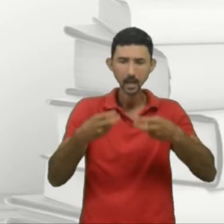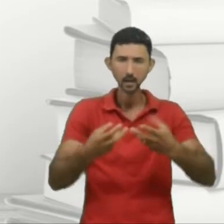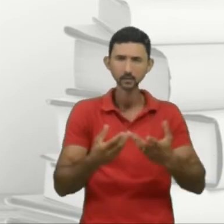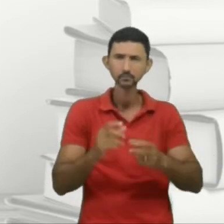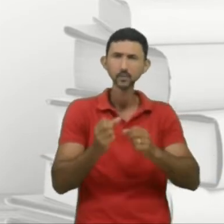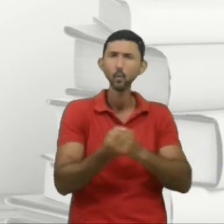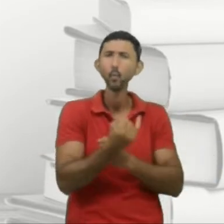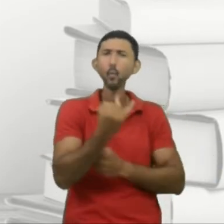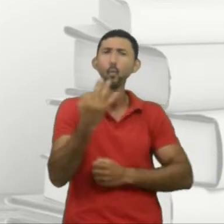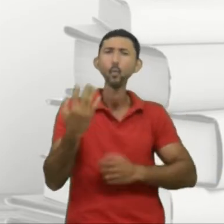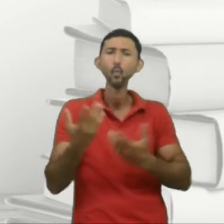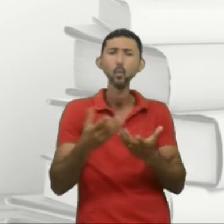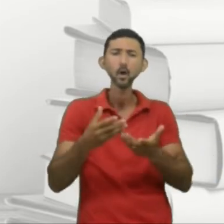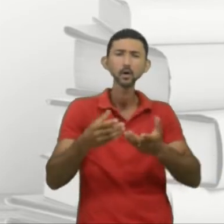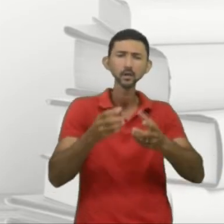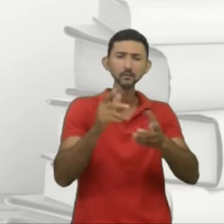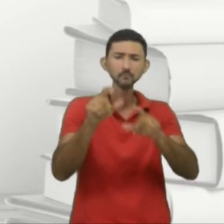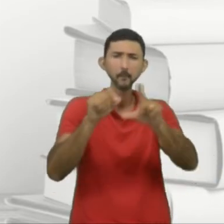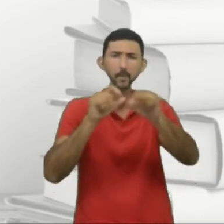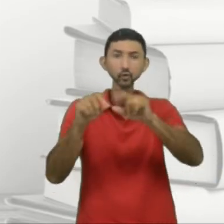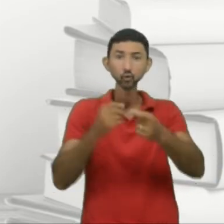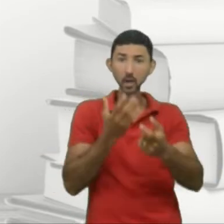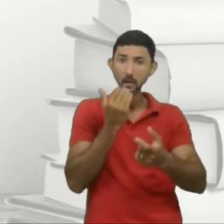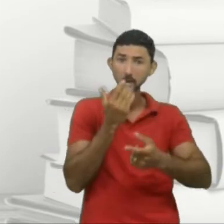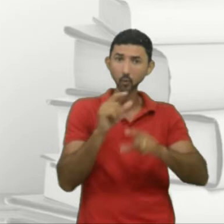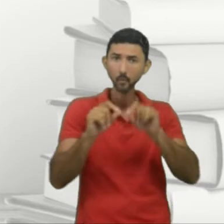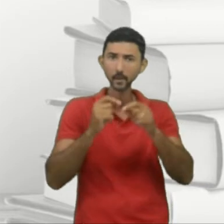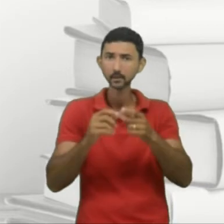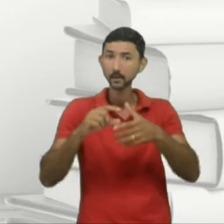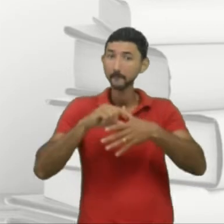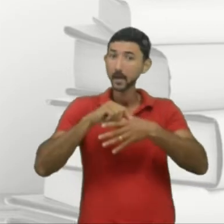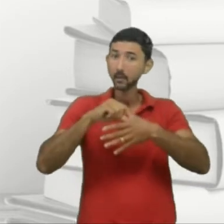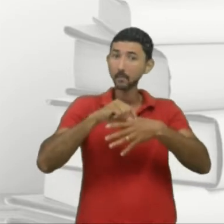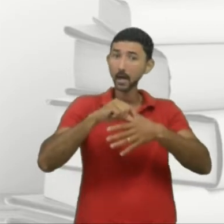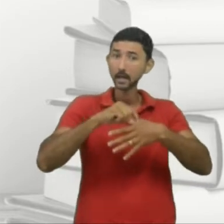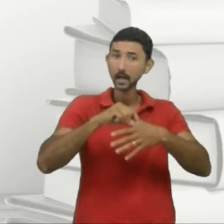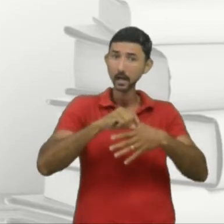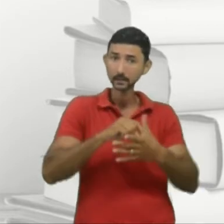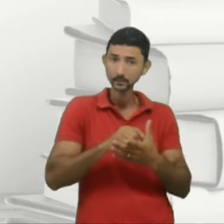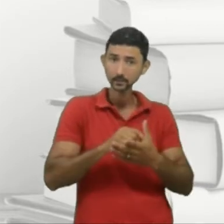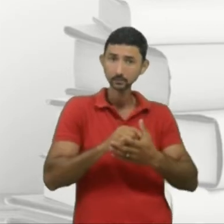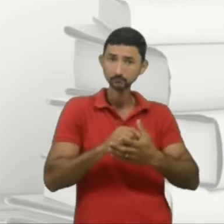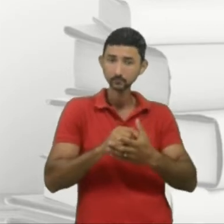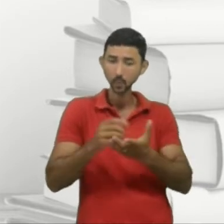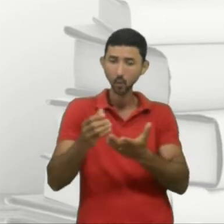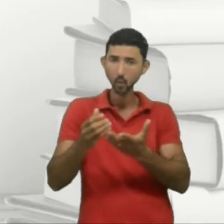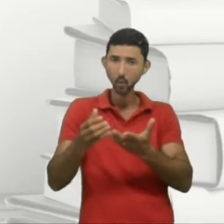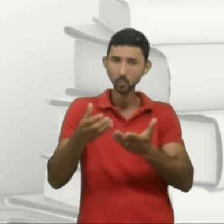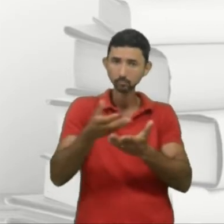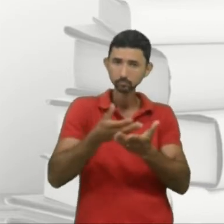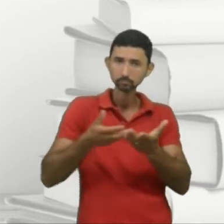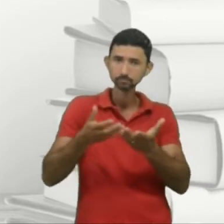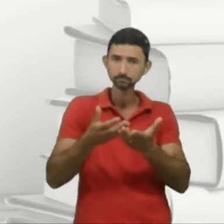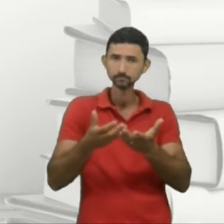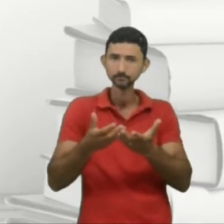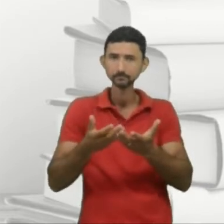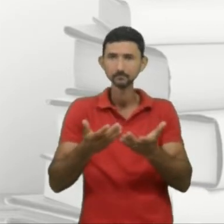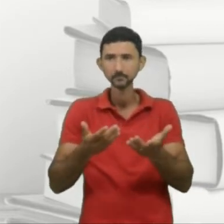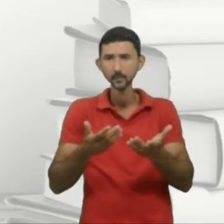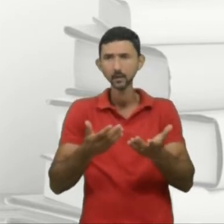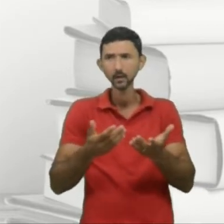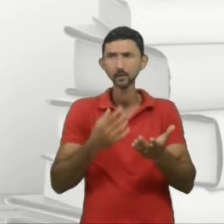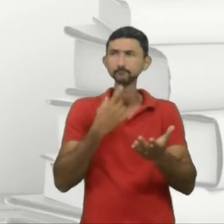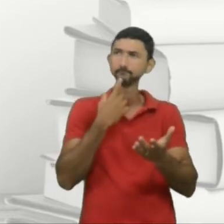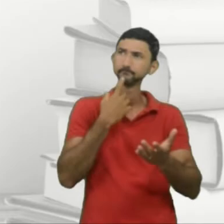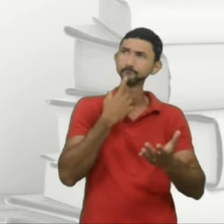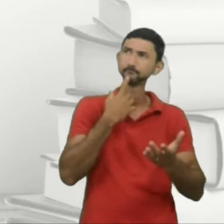maneiras diferentes se pode escolher um prato formado por uma carne e um acompanhamento? Eu sei que você já